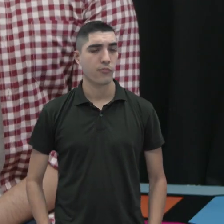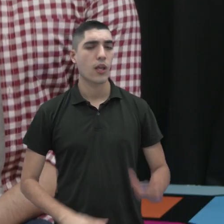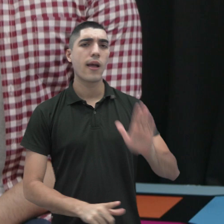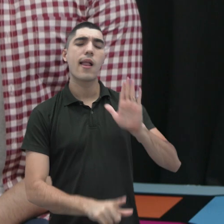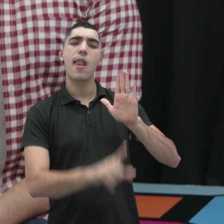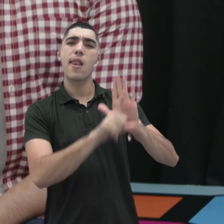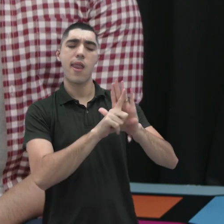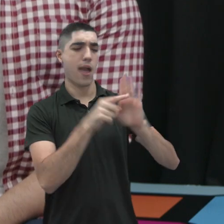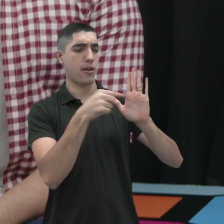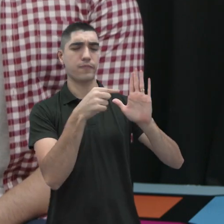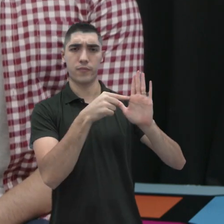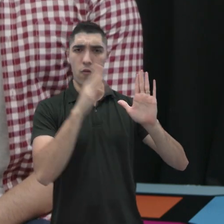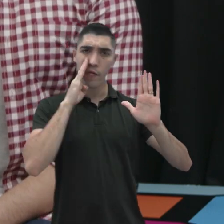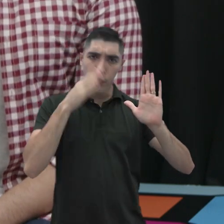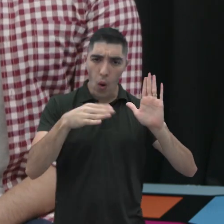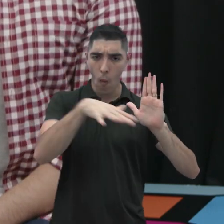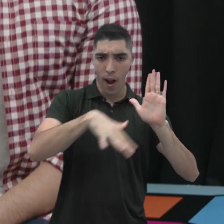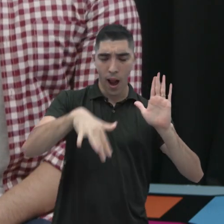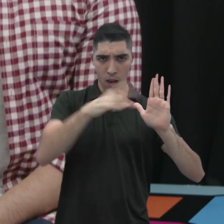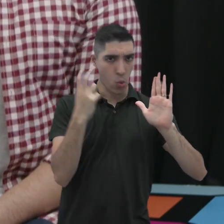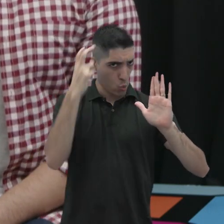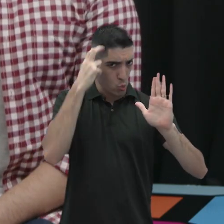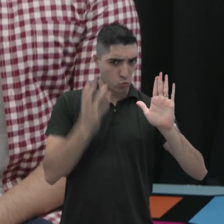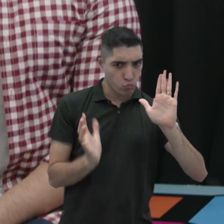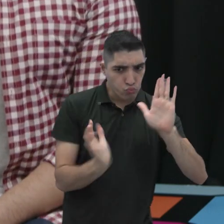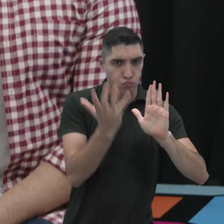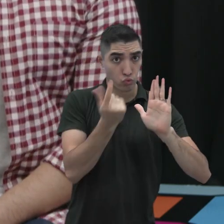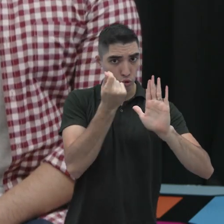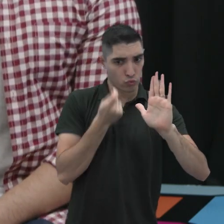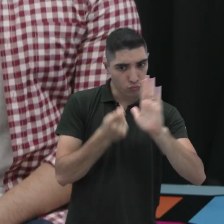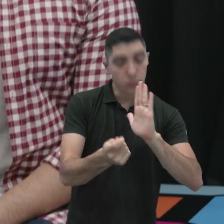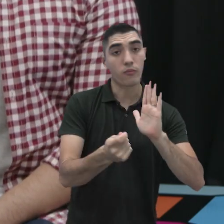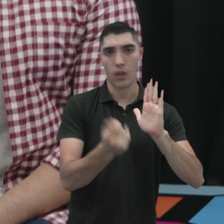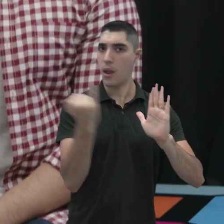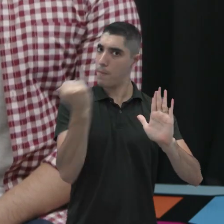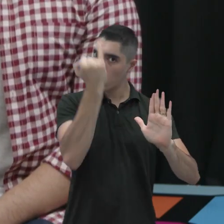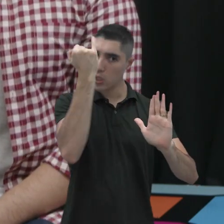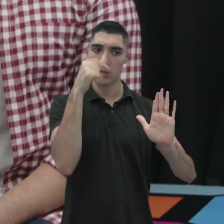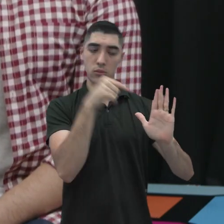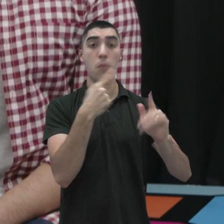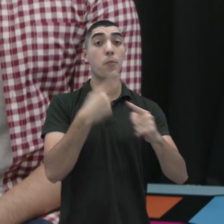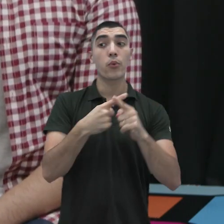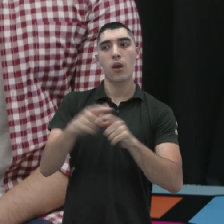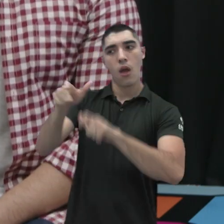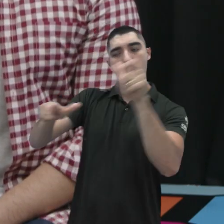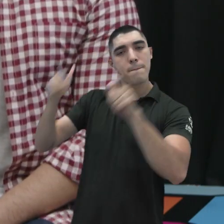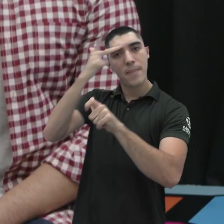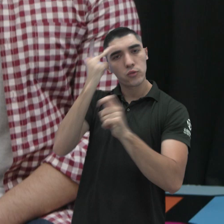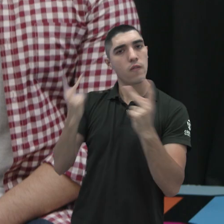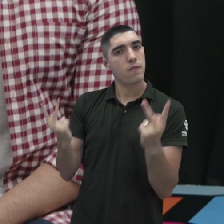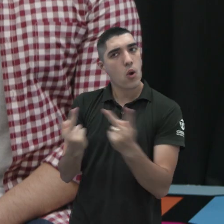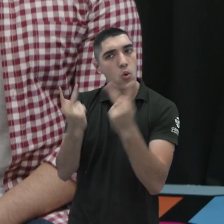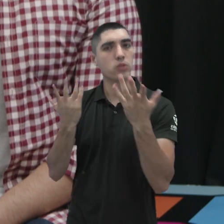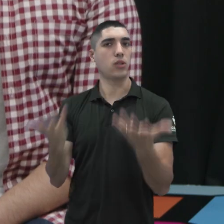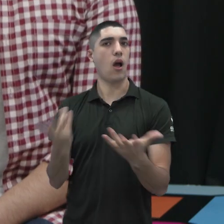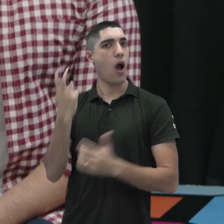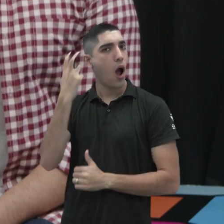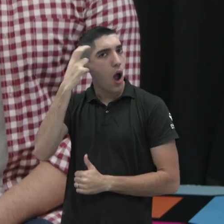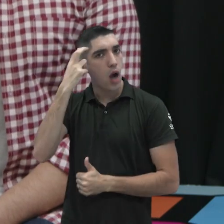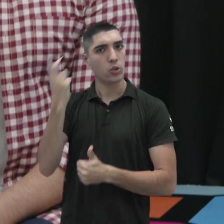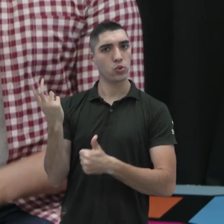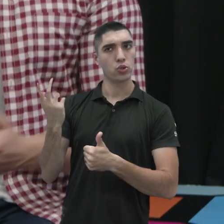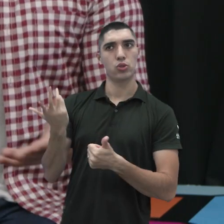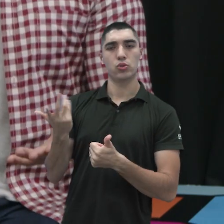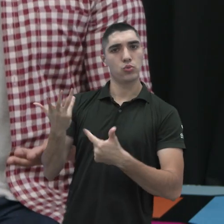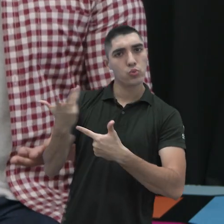As leis de incentivo à cultura são muito respeitadas por quem valoriza a arte e a cultura no nosso país. É